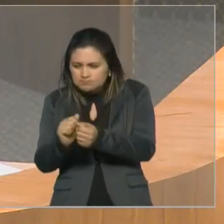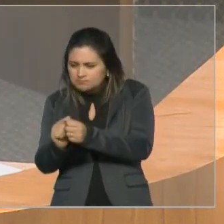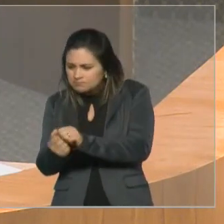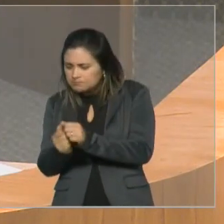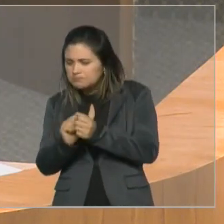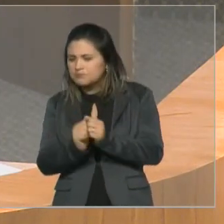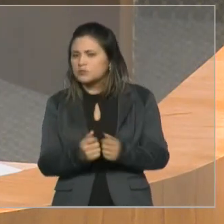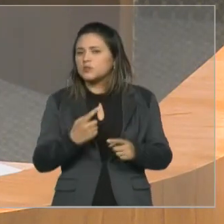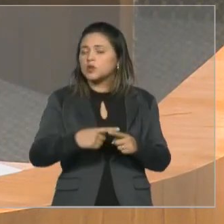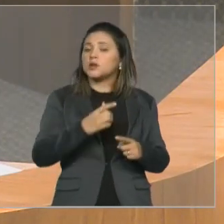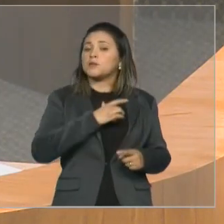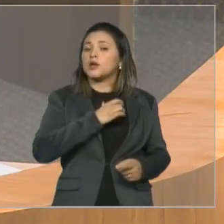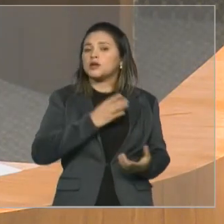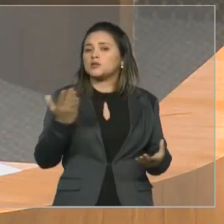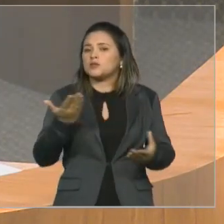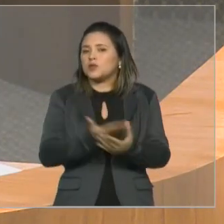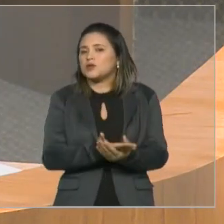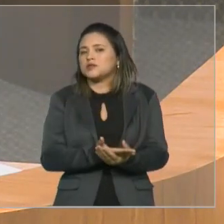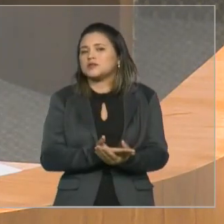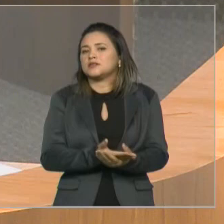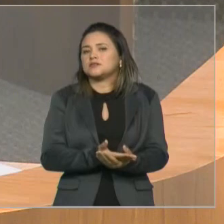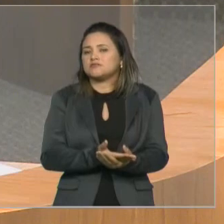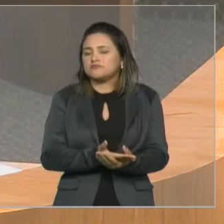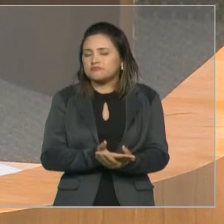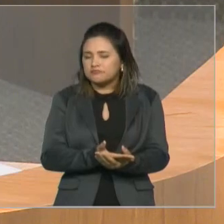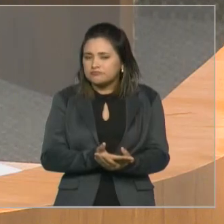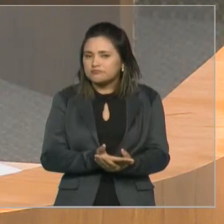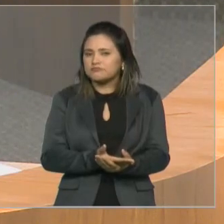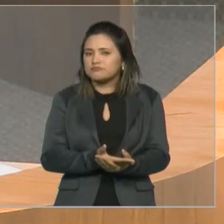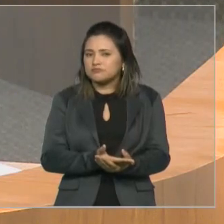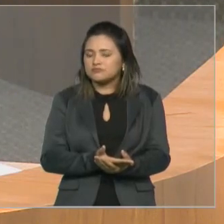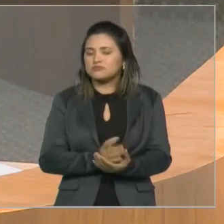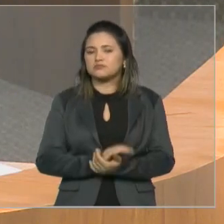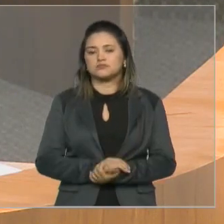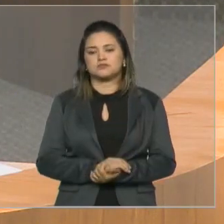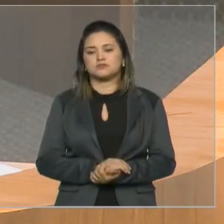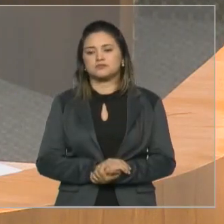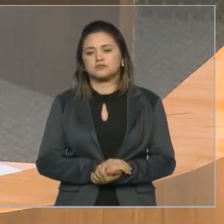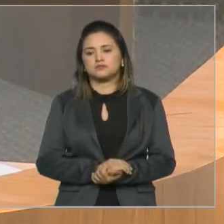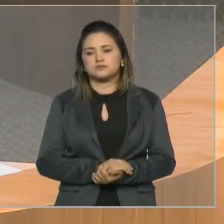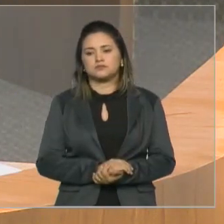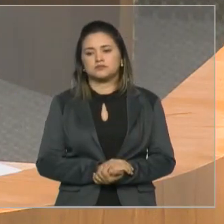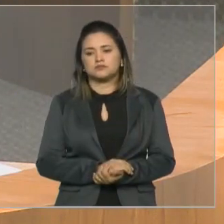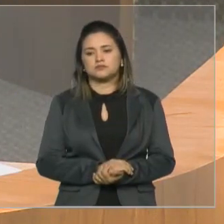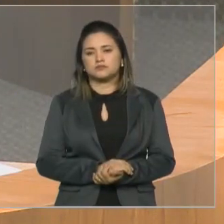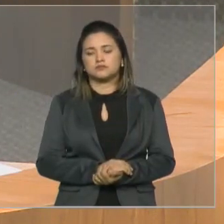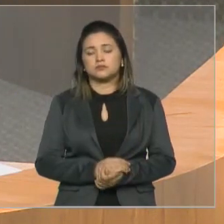Mas, senhor governador, uma vez que se mete a mão,